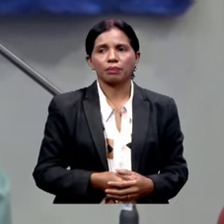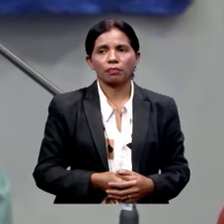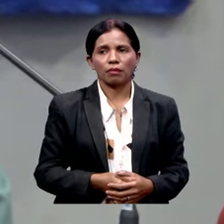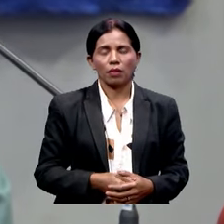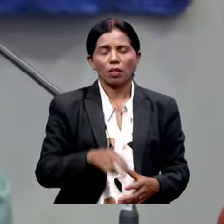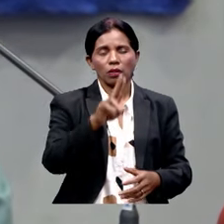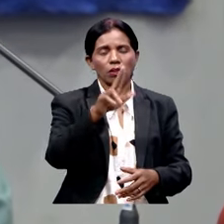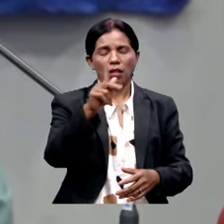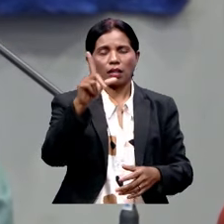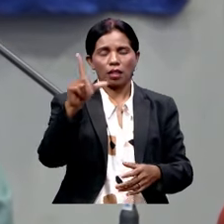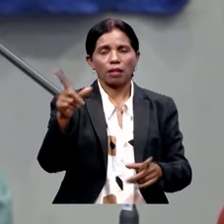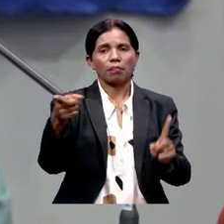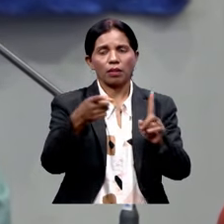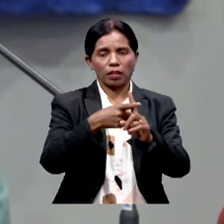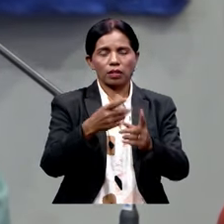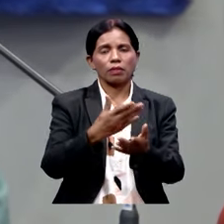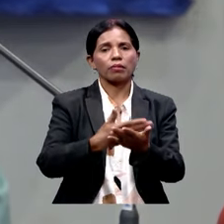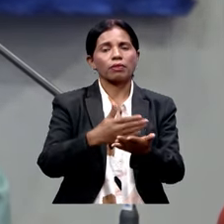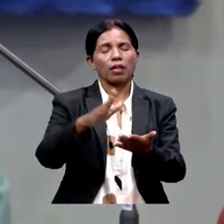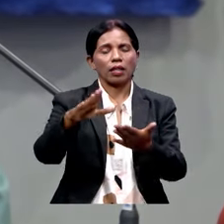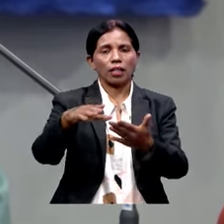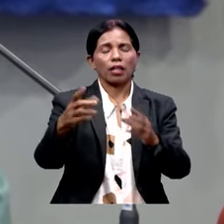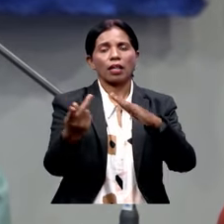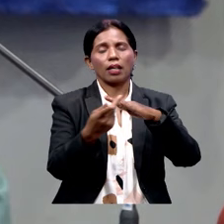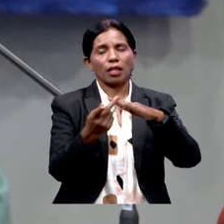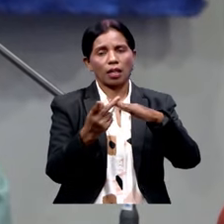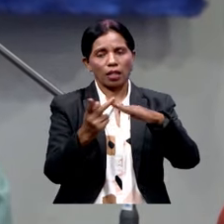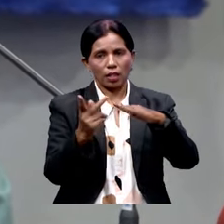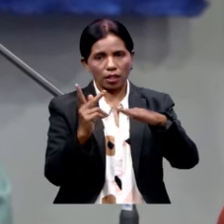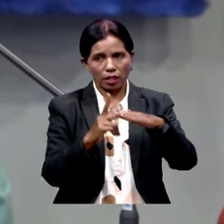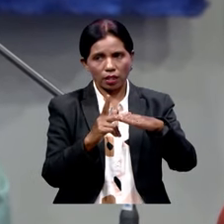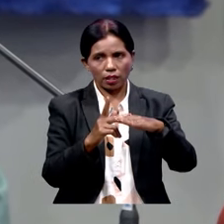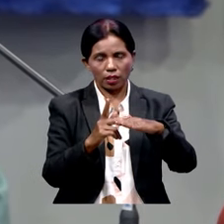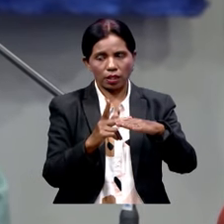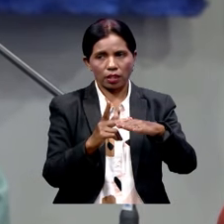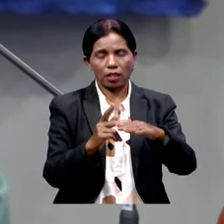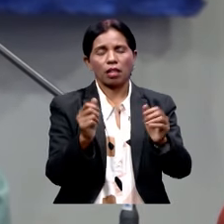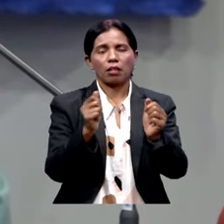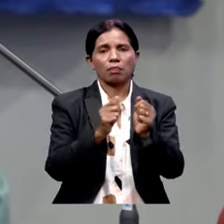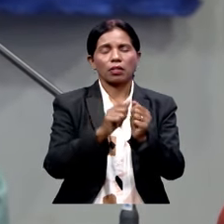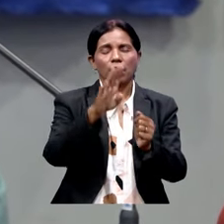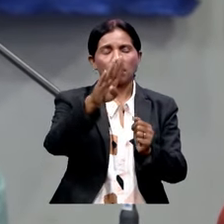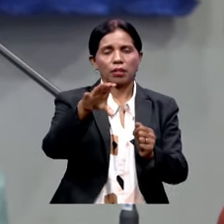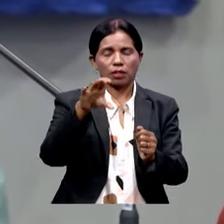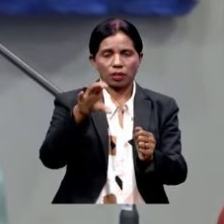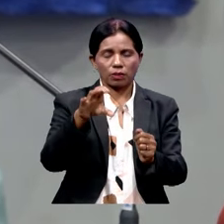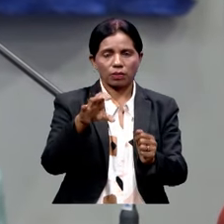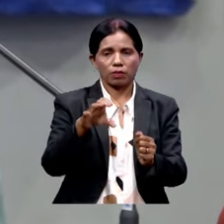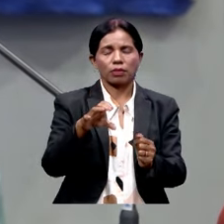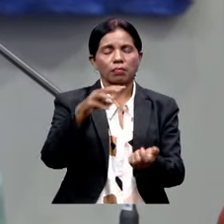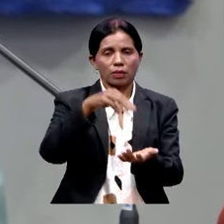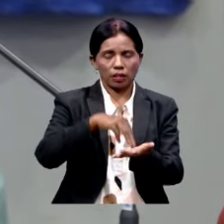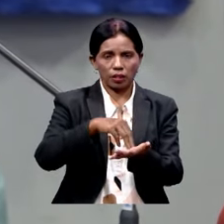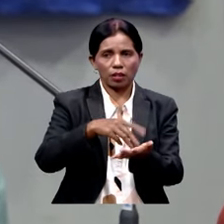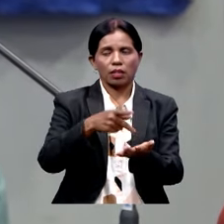O que ele place, né? Mas faz a calene. Faz a calene, 400 e tal mil folhas. Se